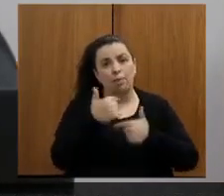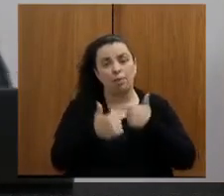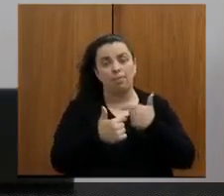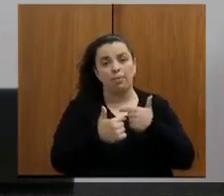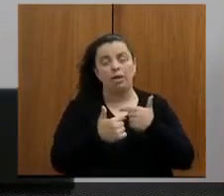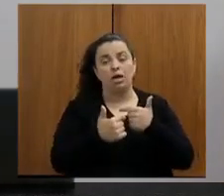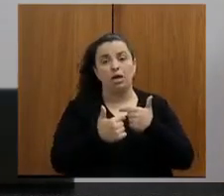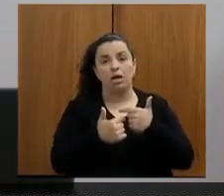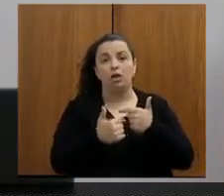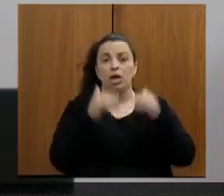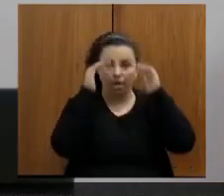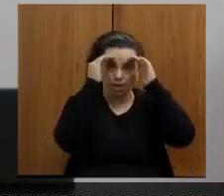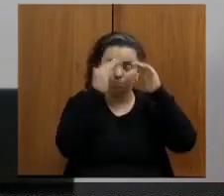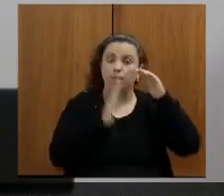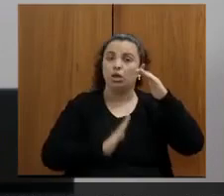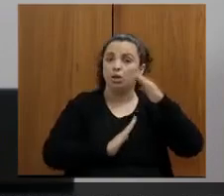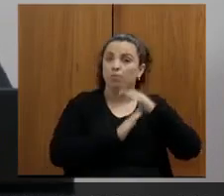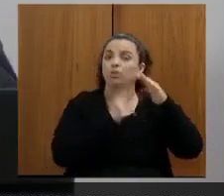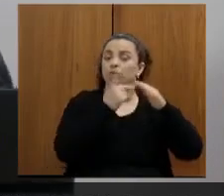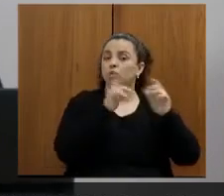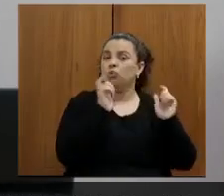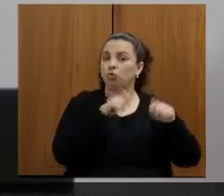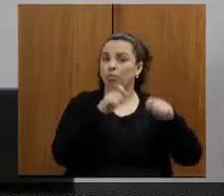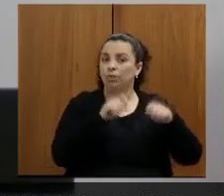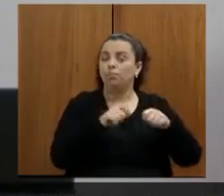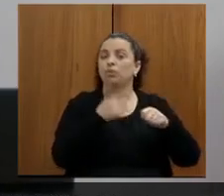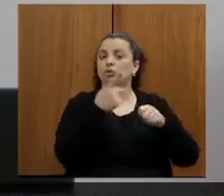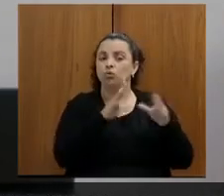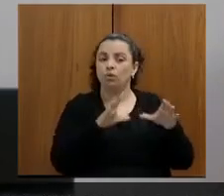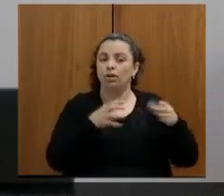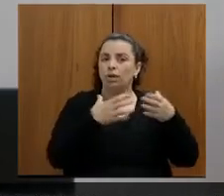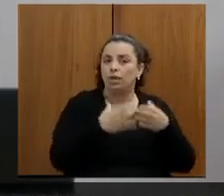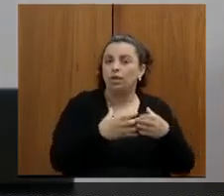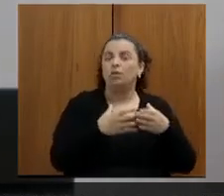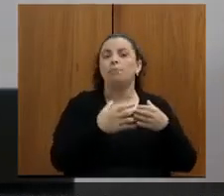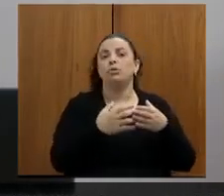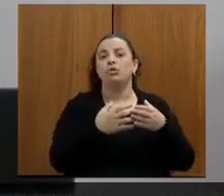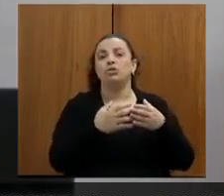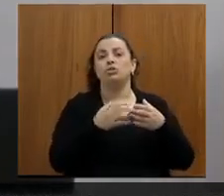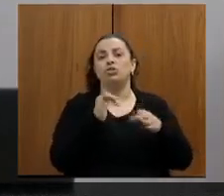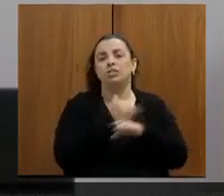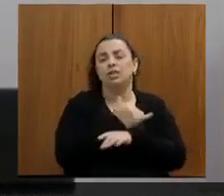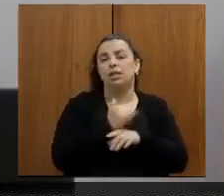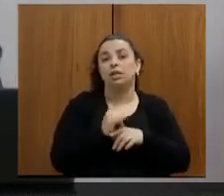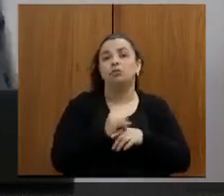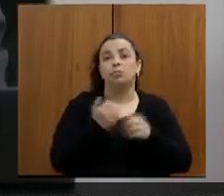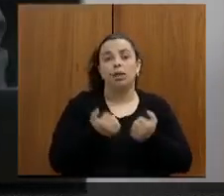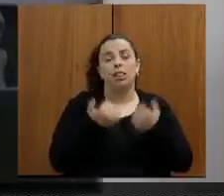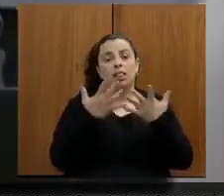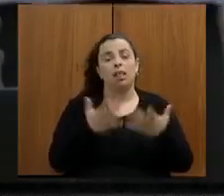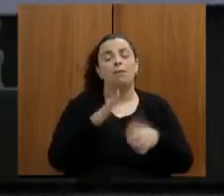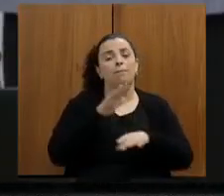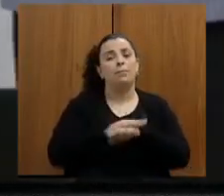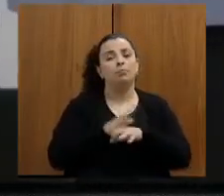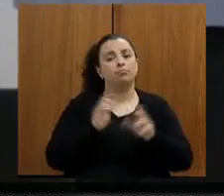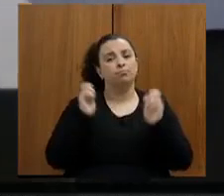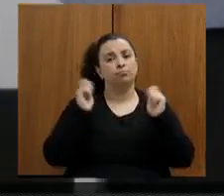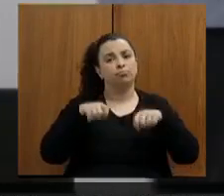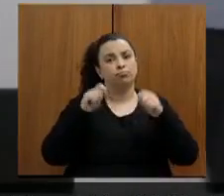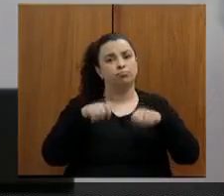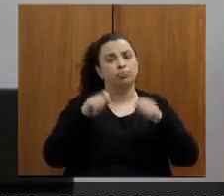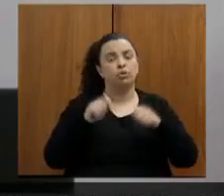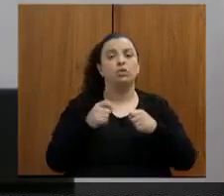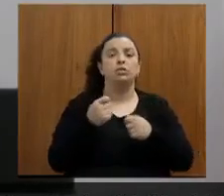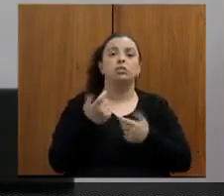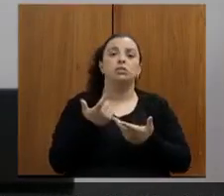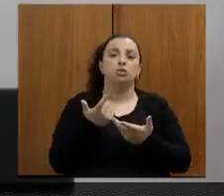competência o Petê ncia do seu assessoramento estratégico para potencializar os recursos humanos e logísticos mas